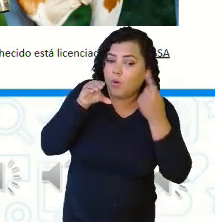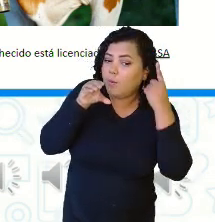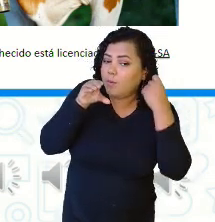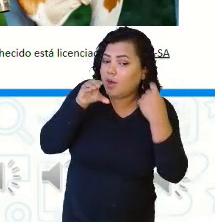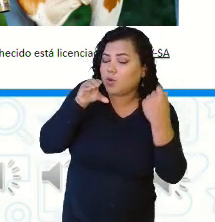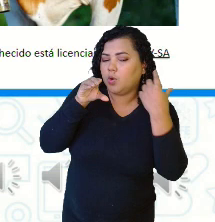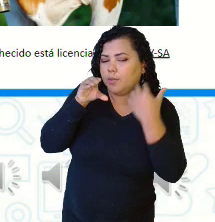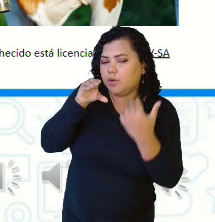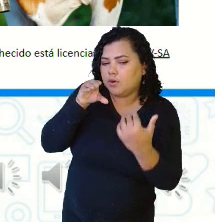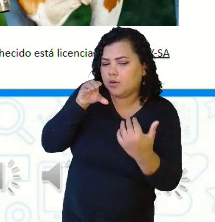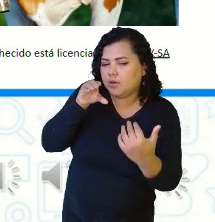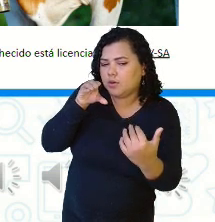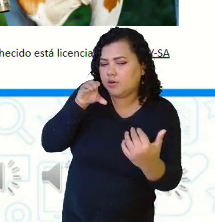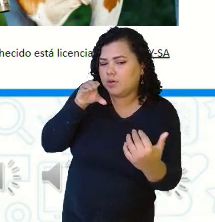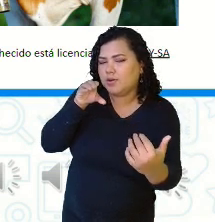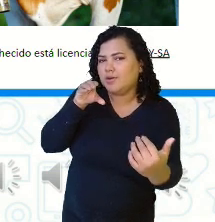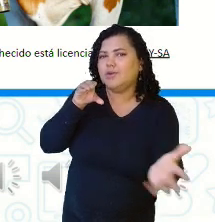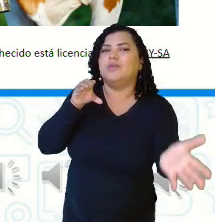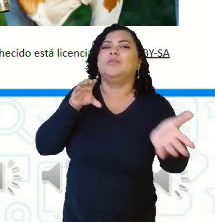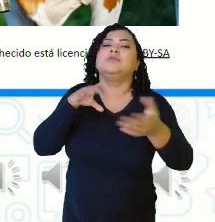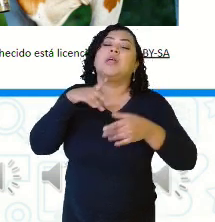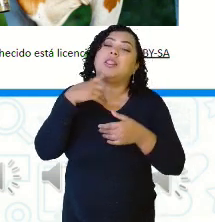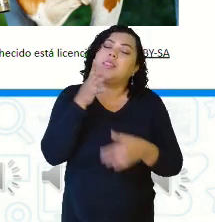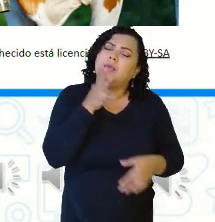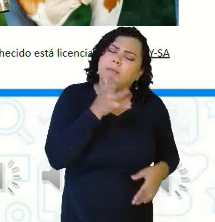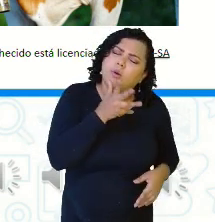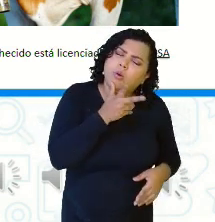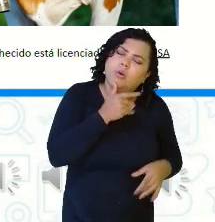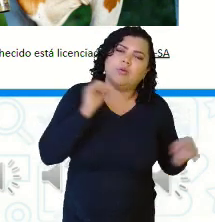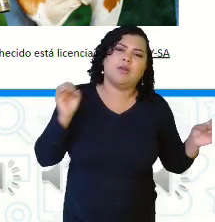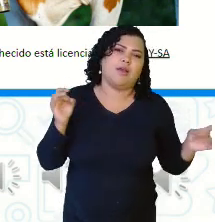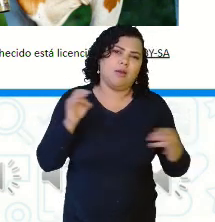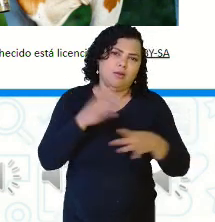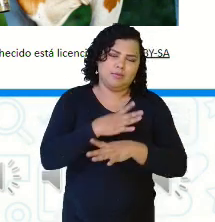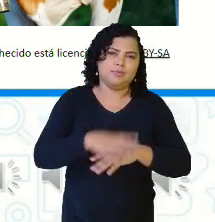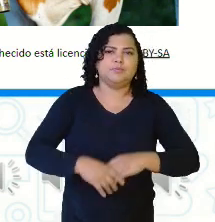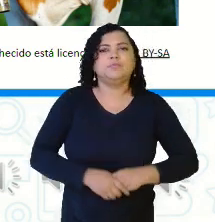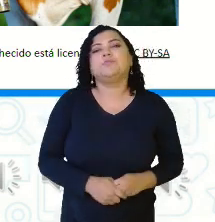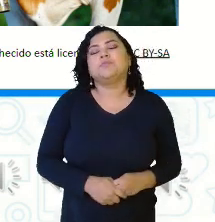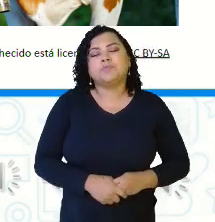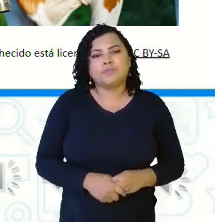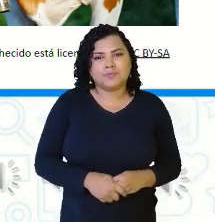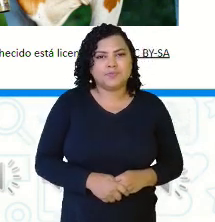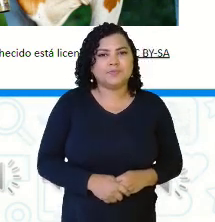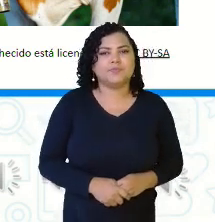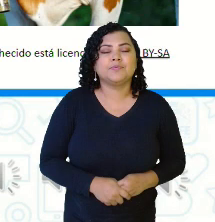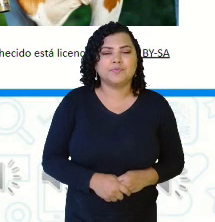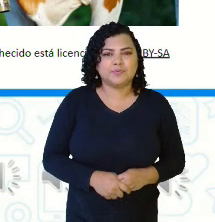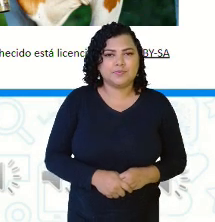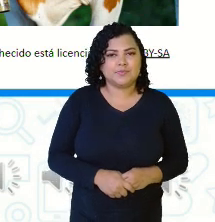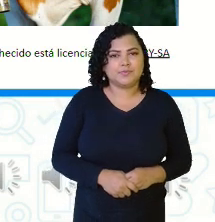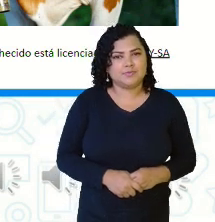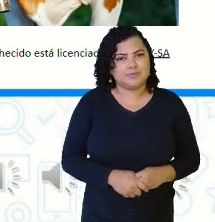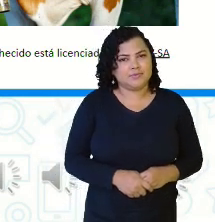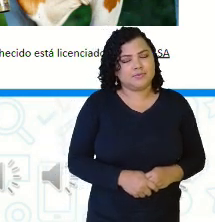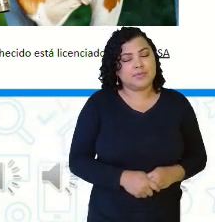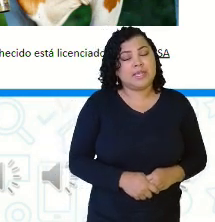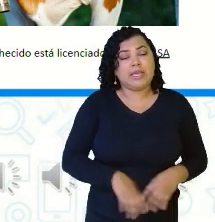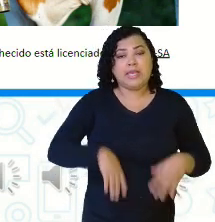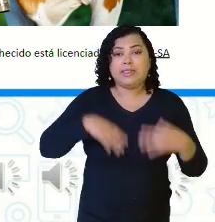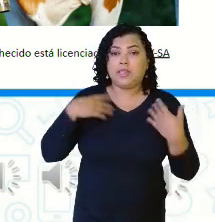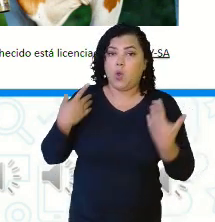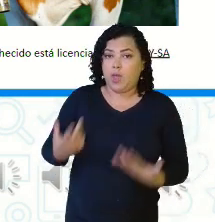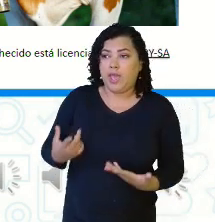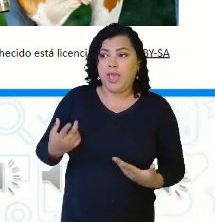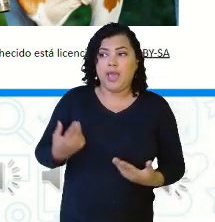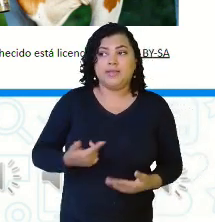né? Então, é uma coisa que demora, uma coisa que se estende, de longa duração, certo? Então, essa